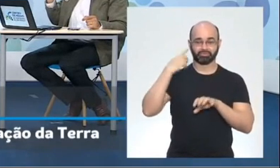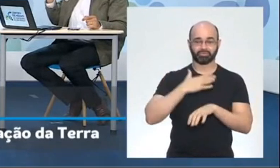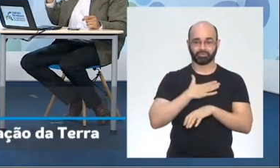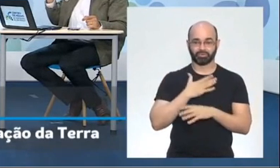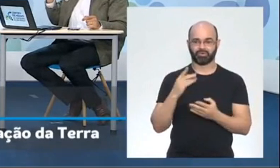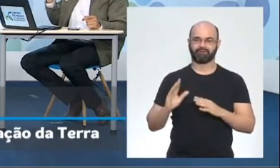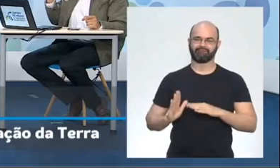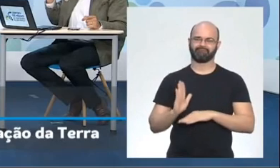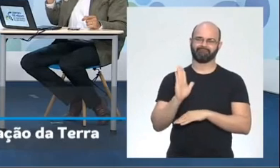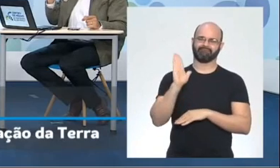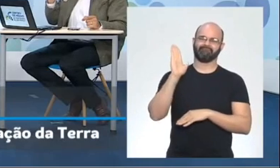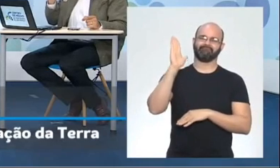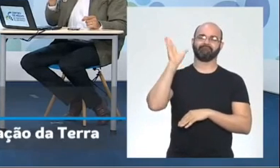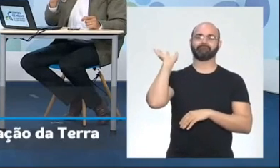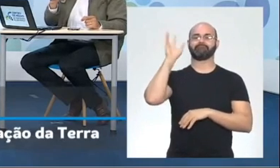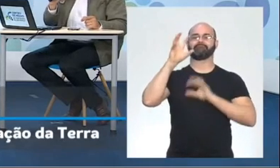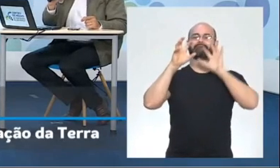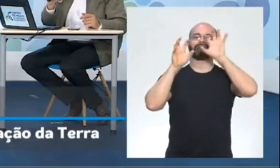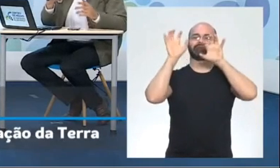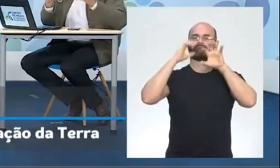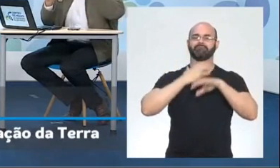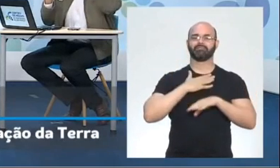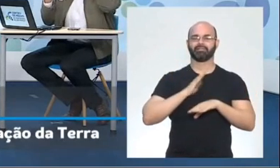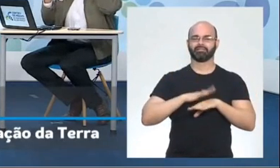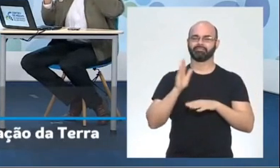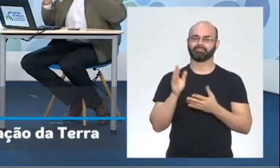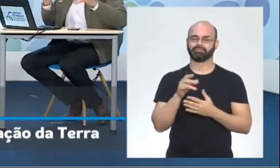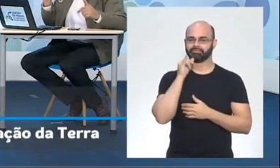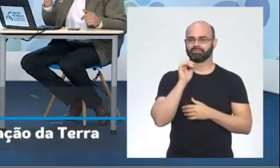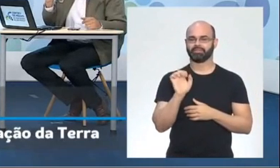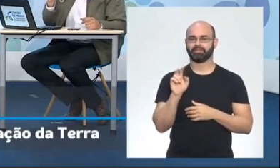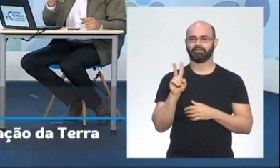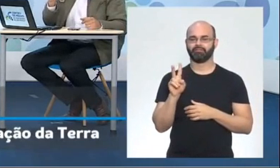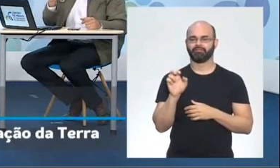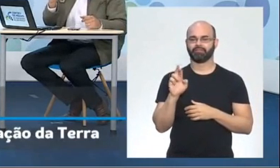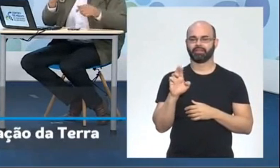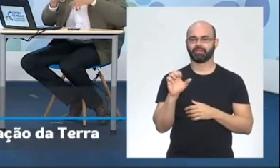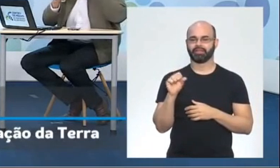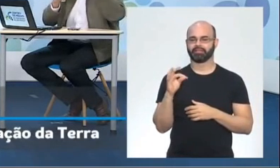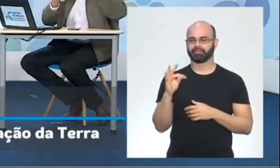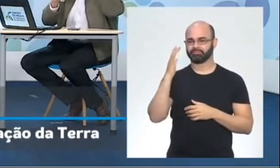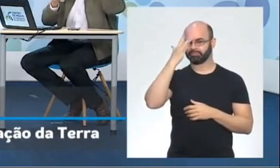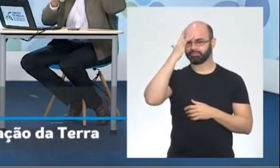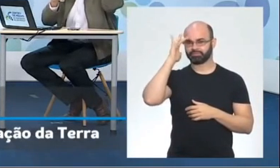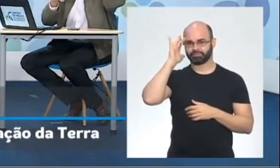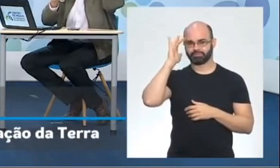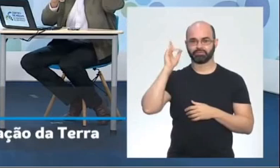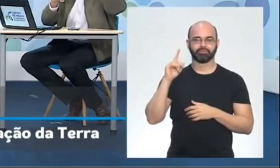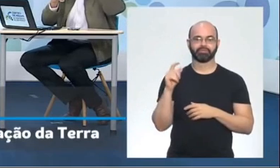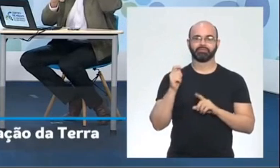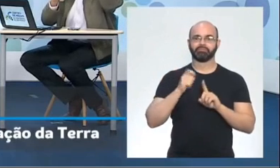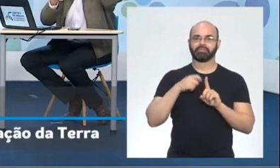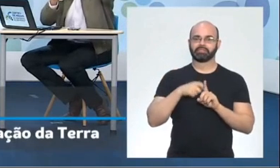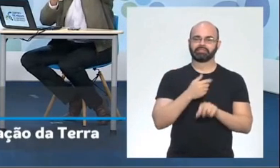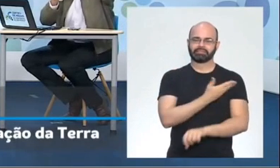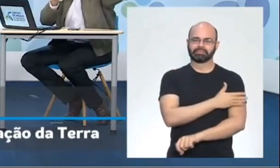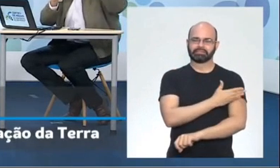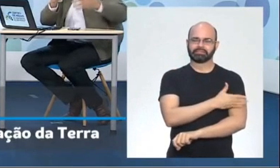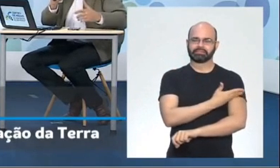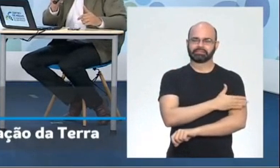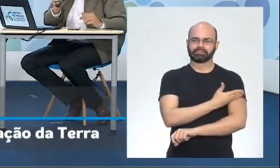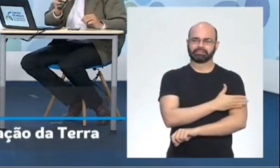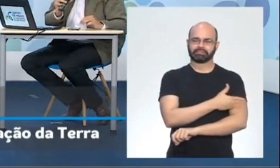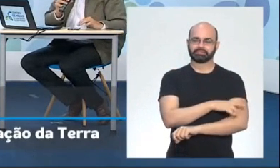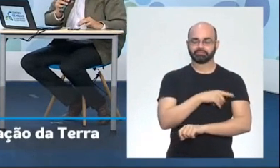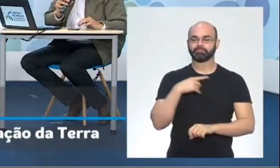relevos mais acidentados. Né? Não é? É como o Everest, né, lá em cima, que muitos sobem, lá passam meses em treinamento para poder chegar